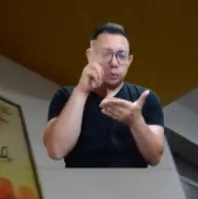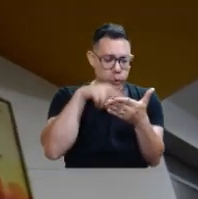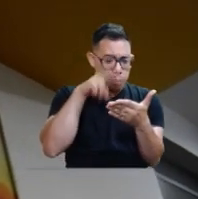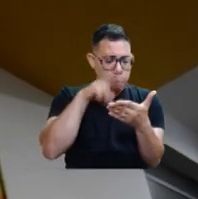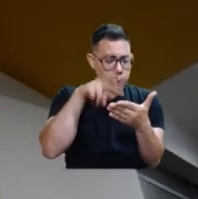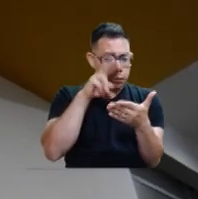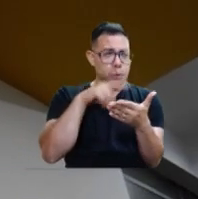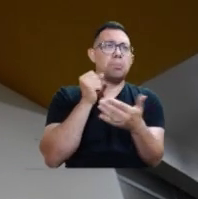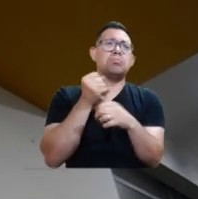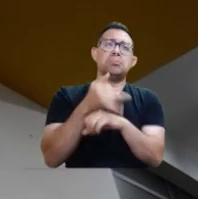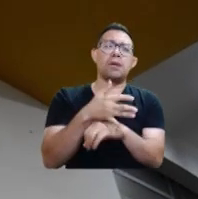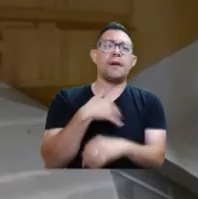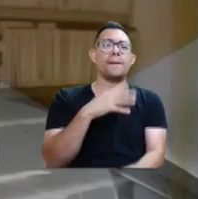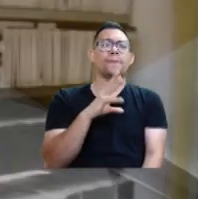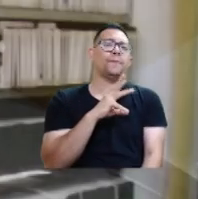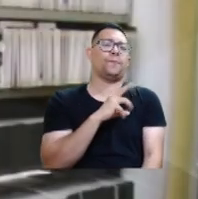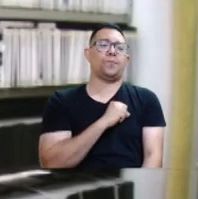né? A visão ótima agora.